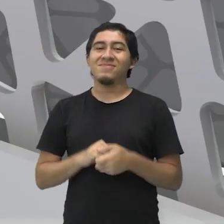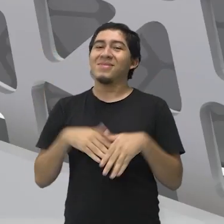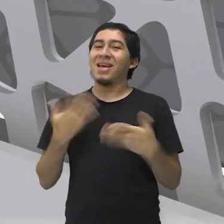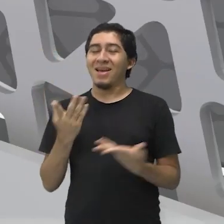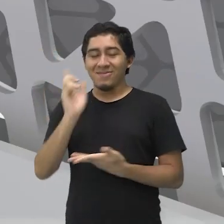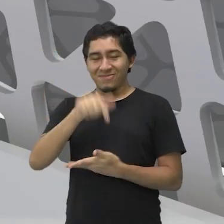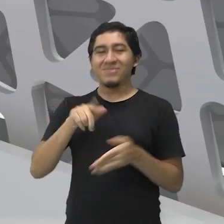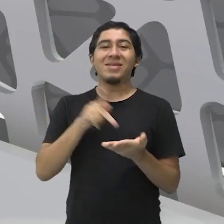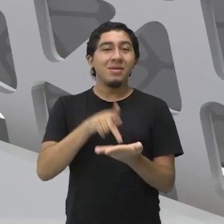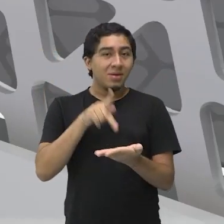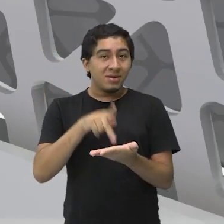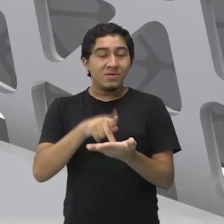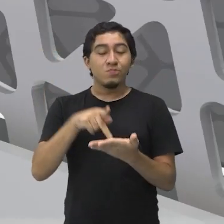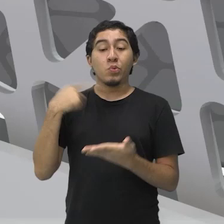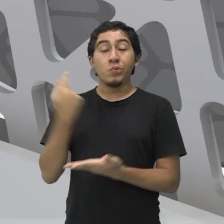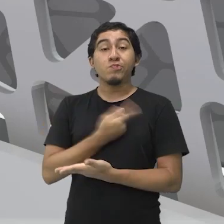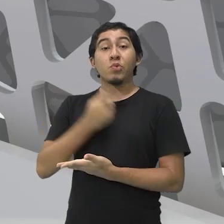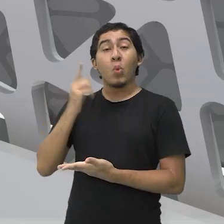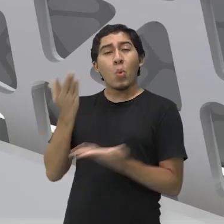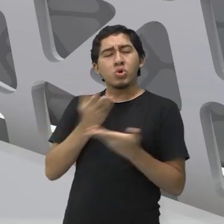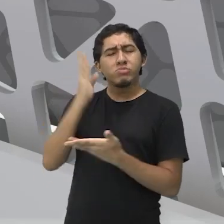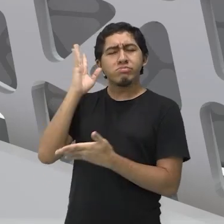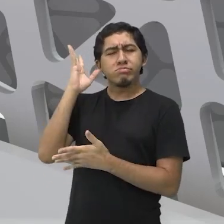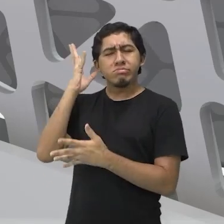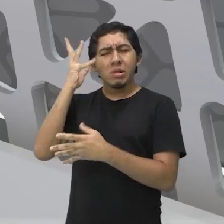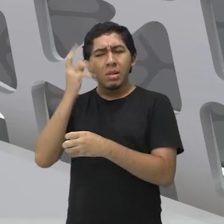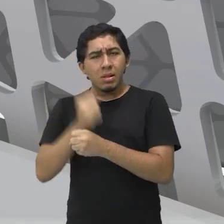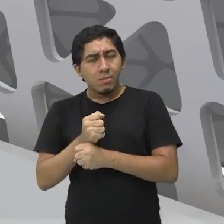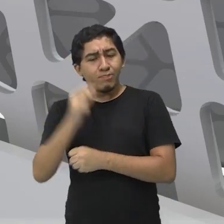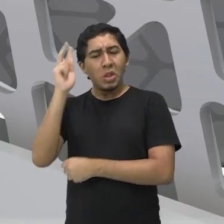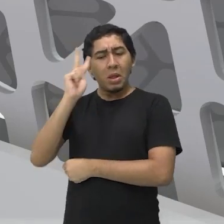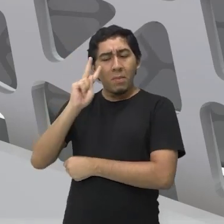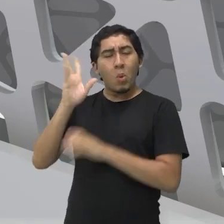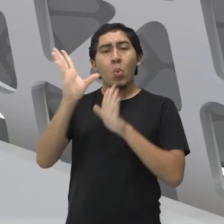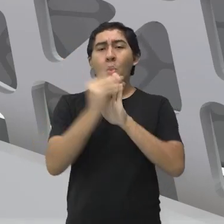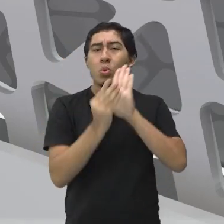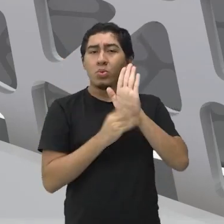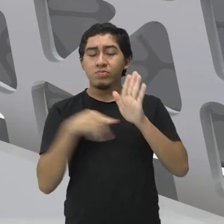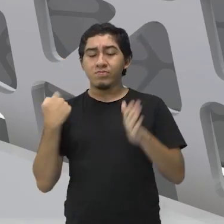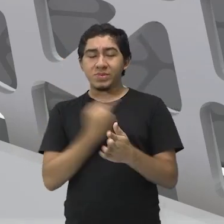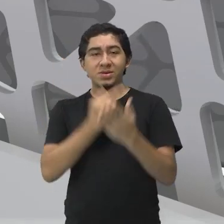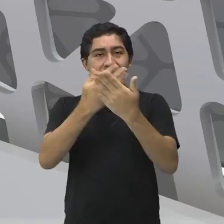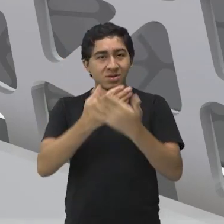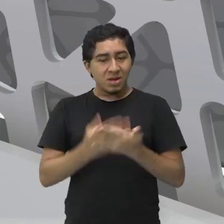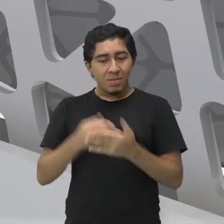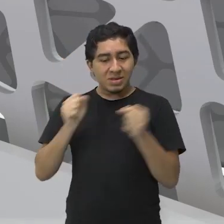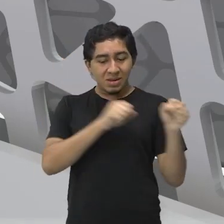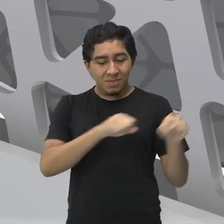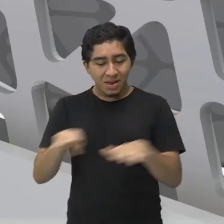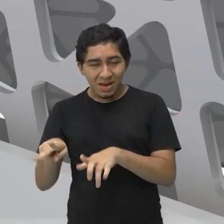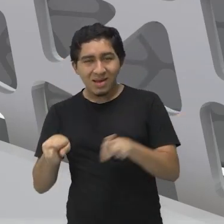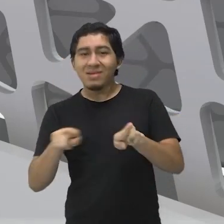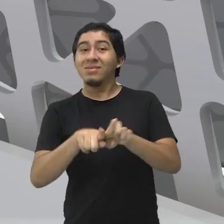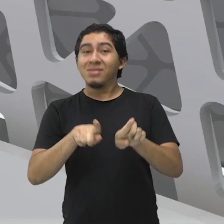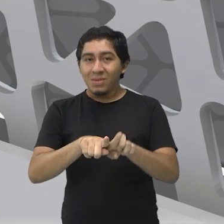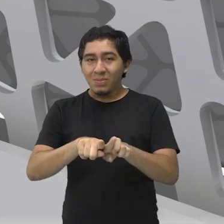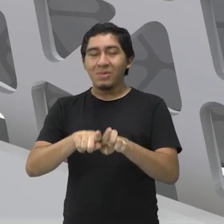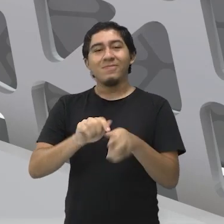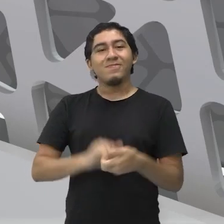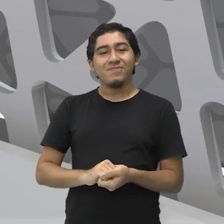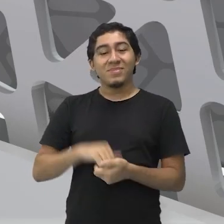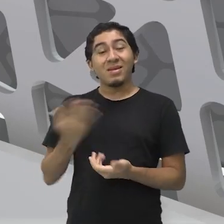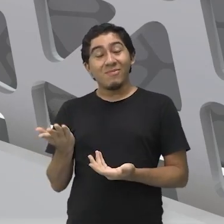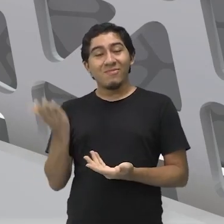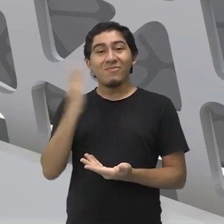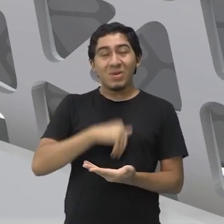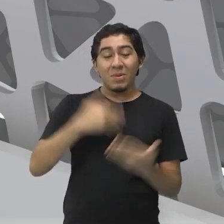Isso mesmo, a gente vai relembrar um pouquinho do que nós trabalhamos aí durante essa semana que passou e vamos para a